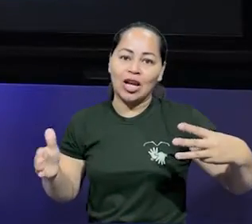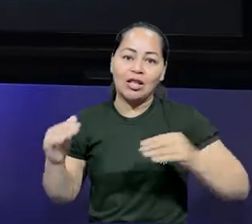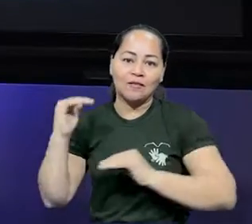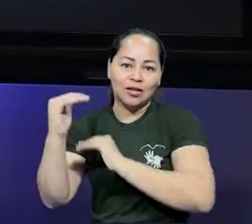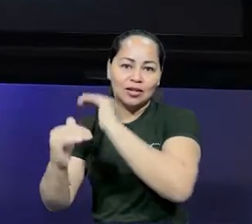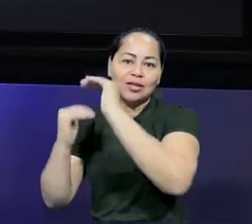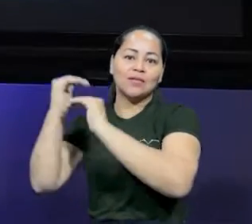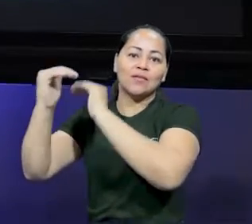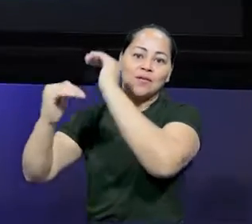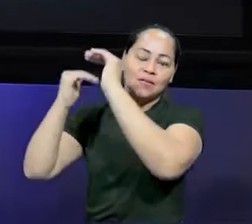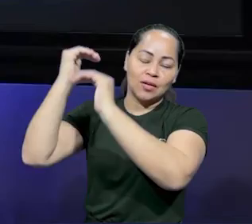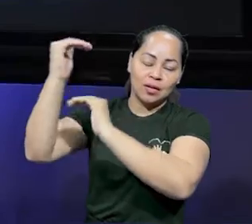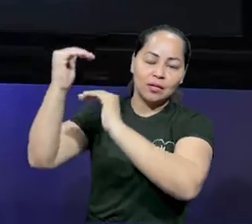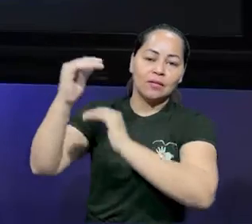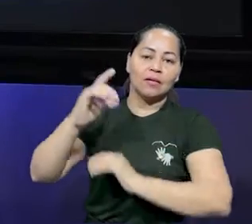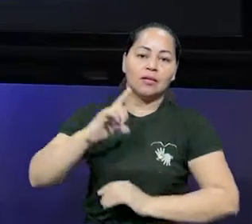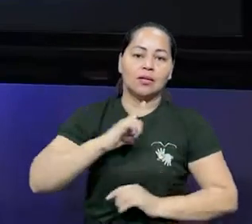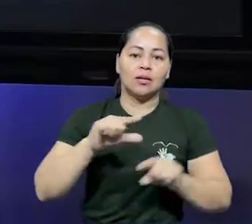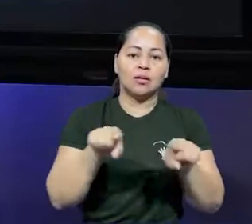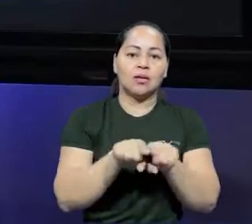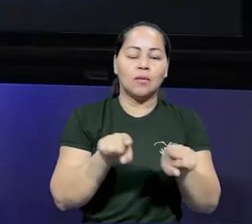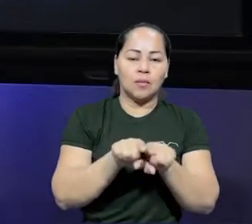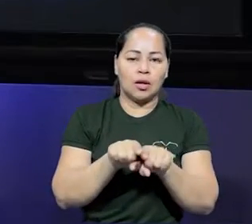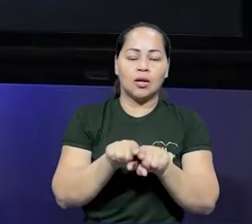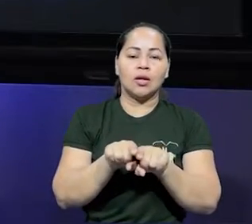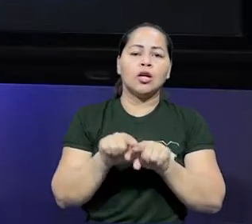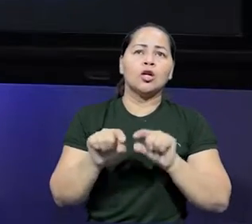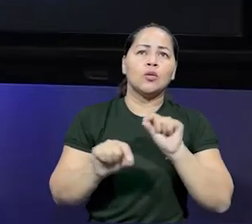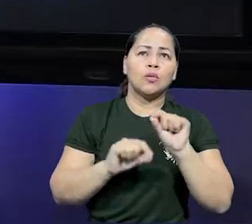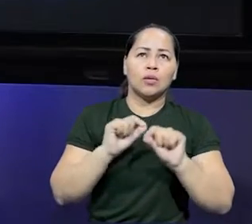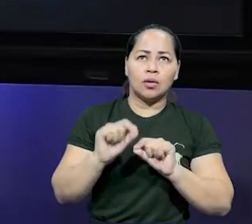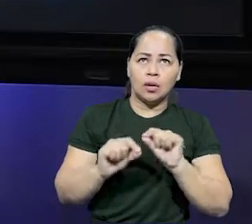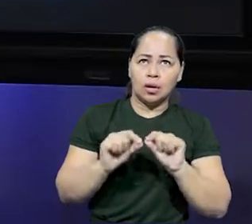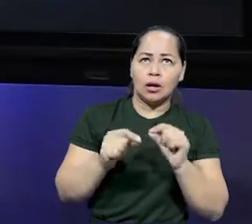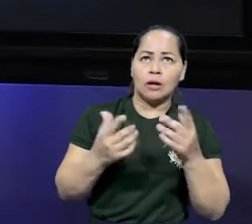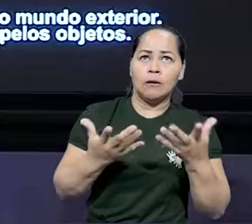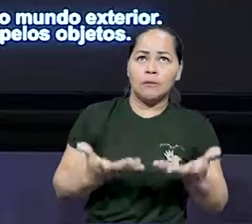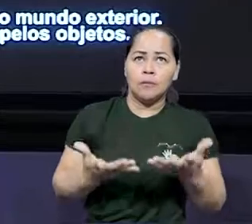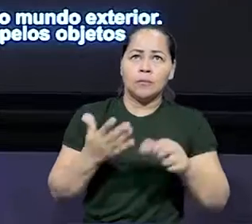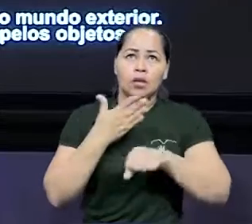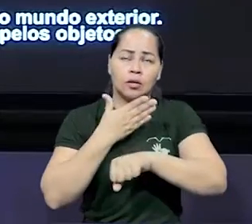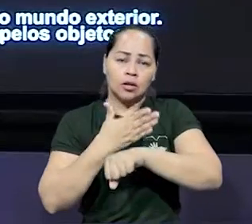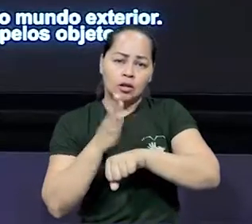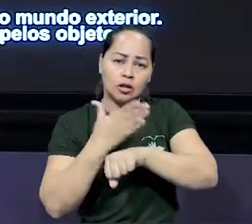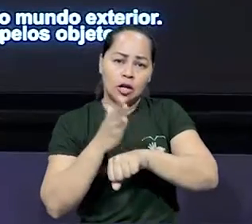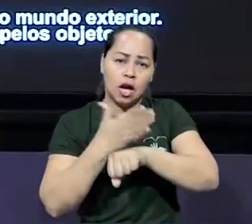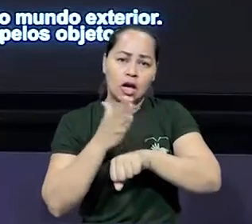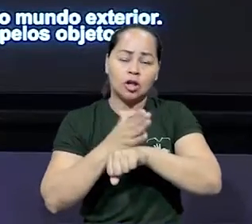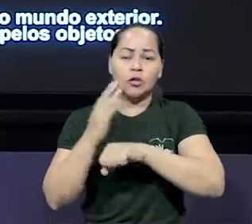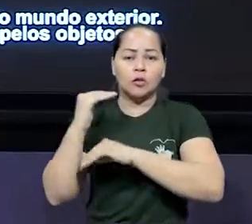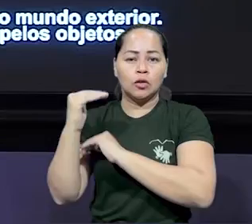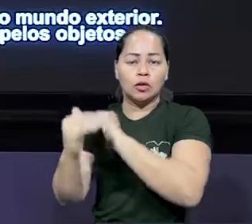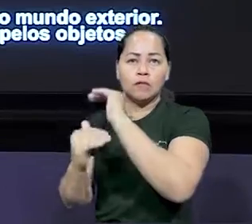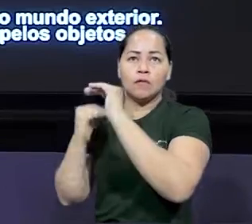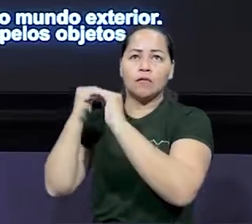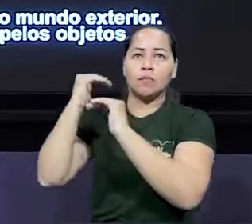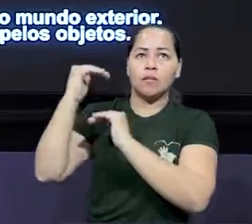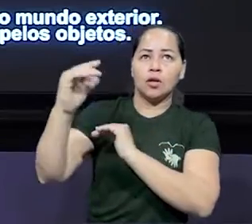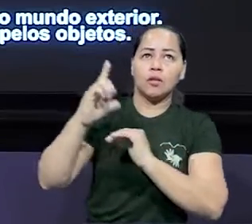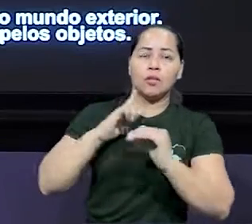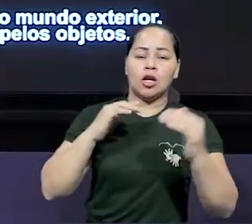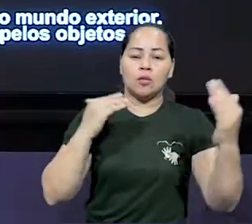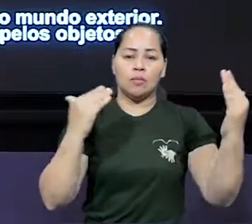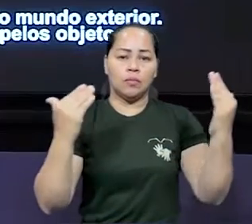para algumas etapas do desenvolvimento, nas quais haveria essa alternância